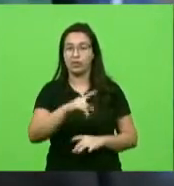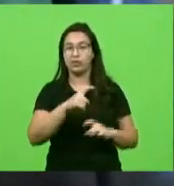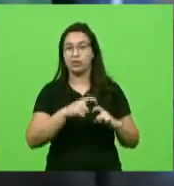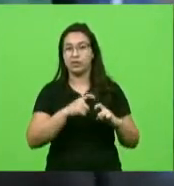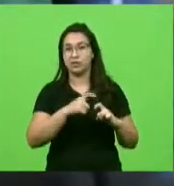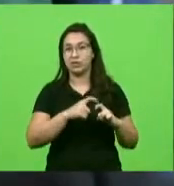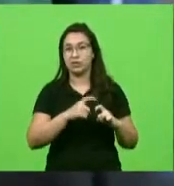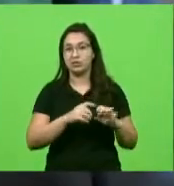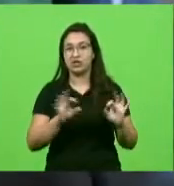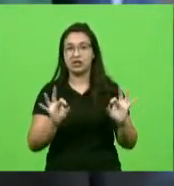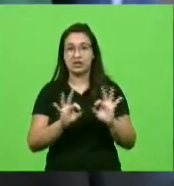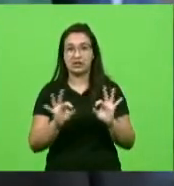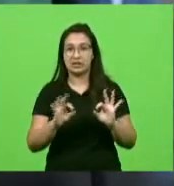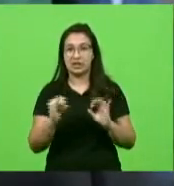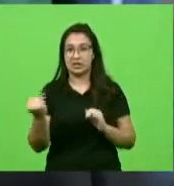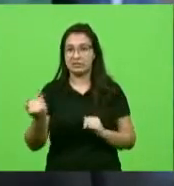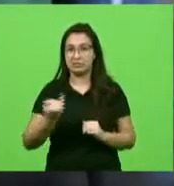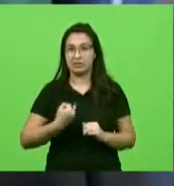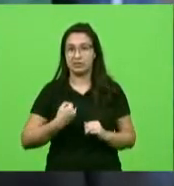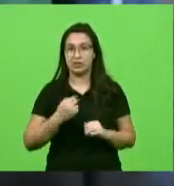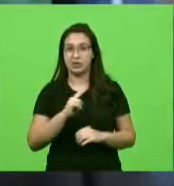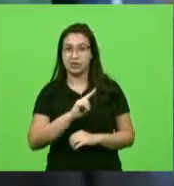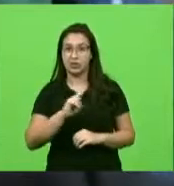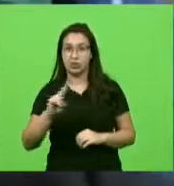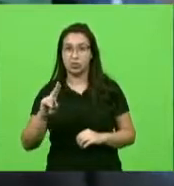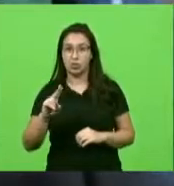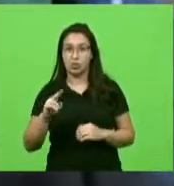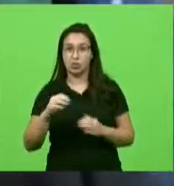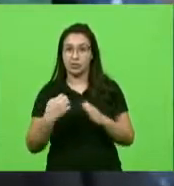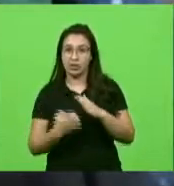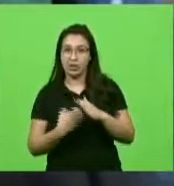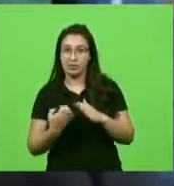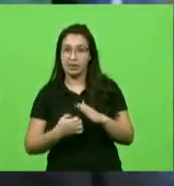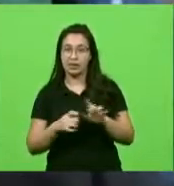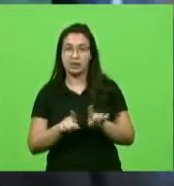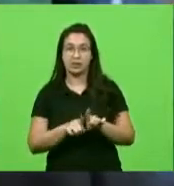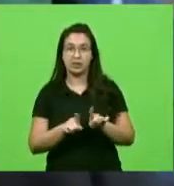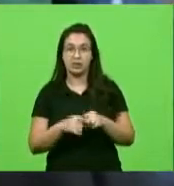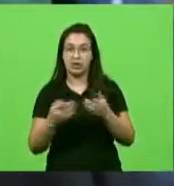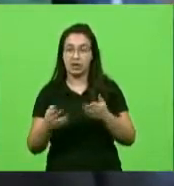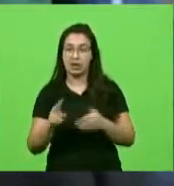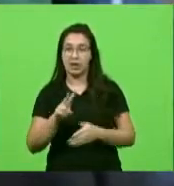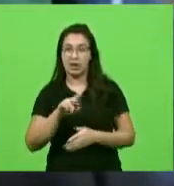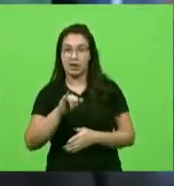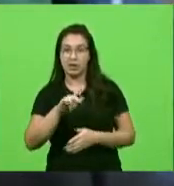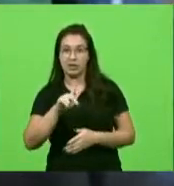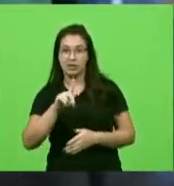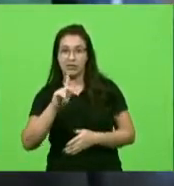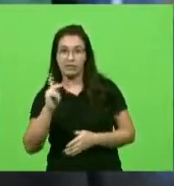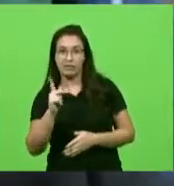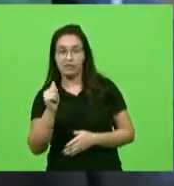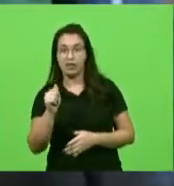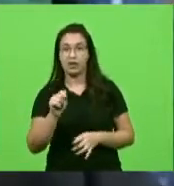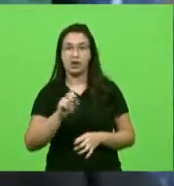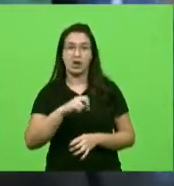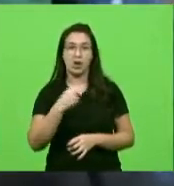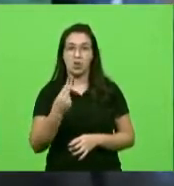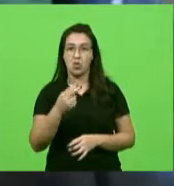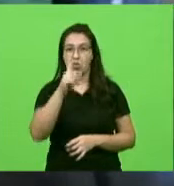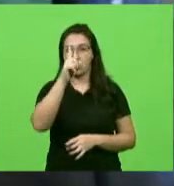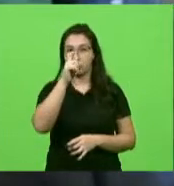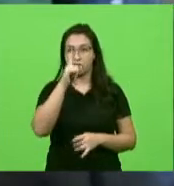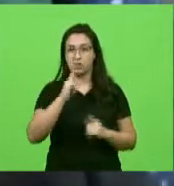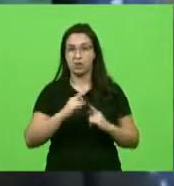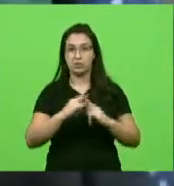foi trazido o nome do fornecedor, também não se trouxe o nome da Begamed, nem da outra empresa lá do Hospital de Campanha.